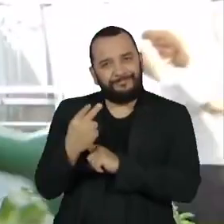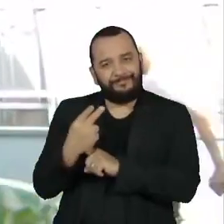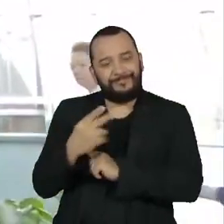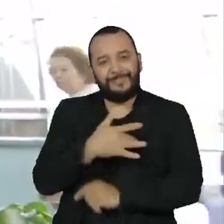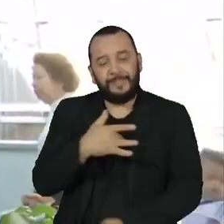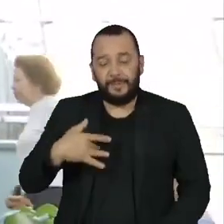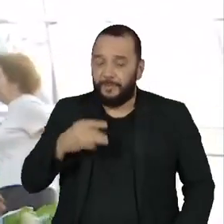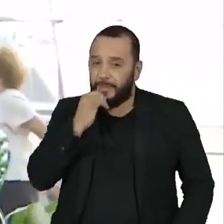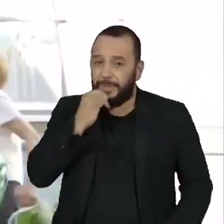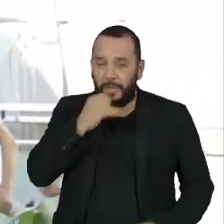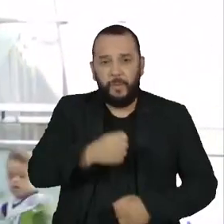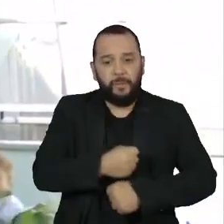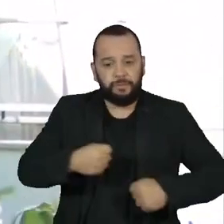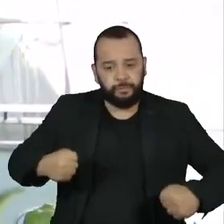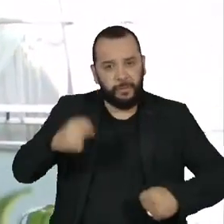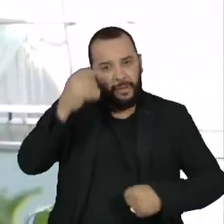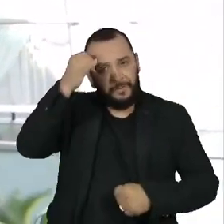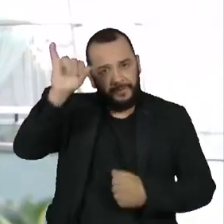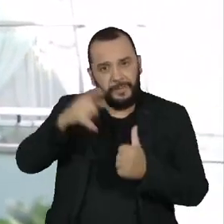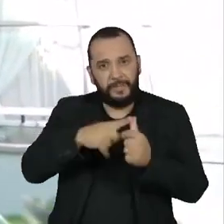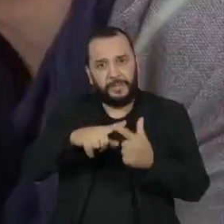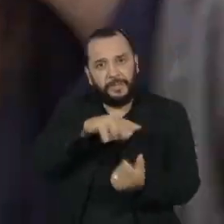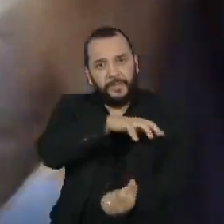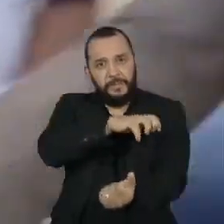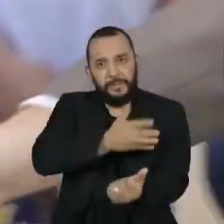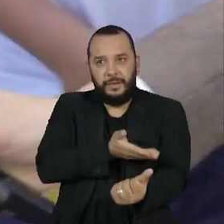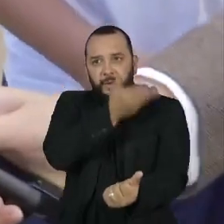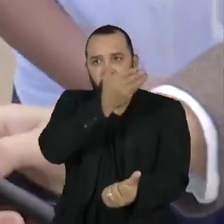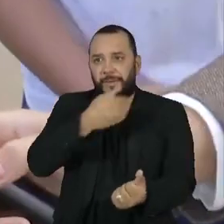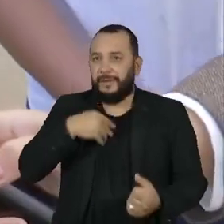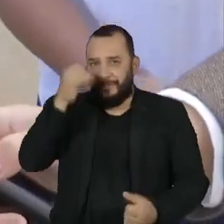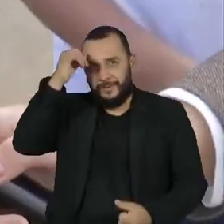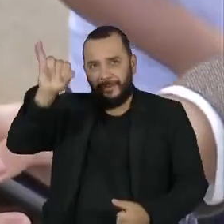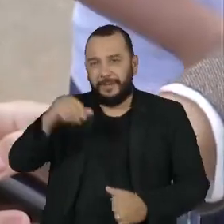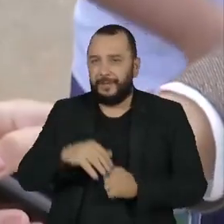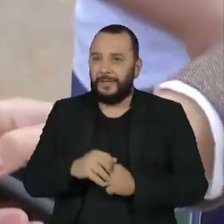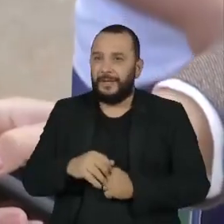né? Doenças como obesidade, hipertensão. Come salada.